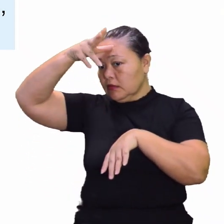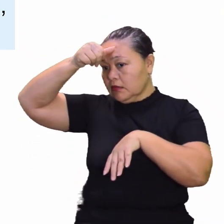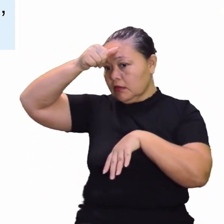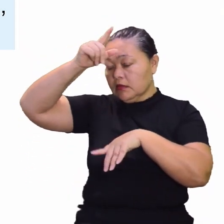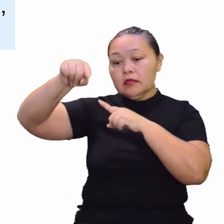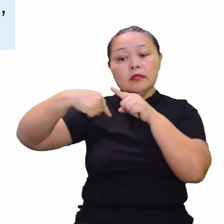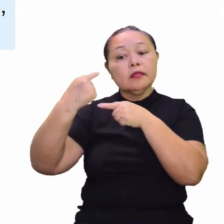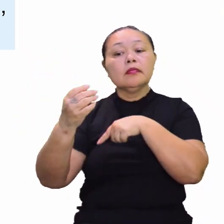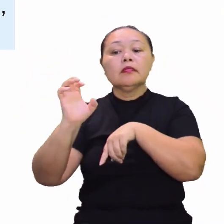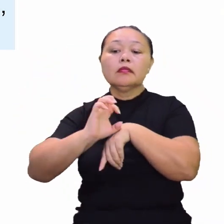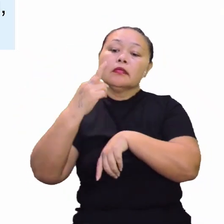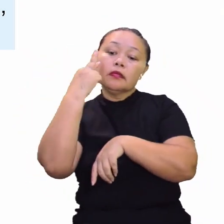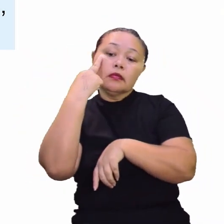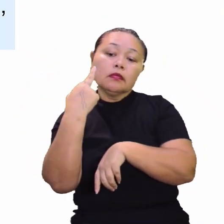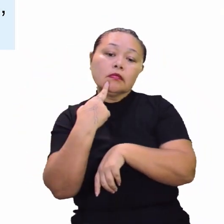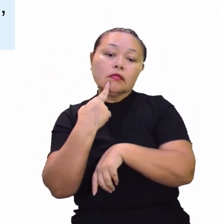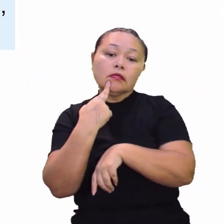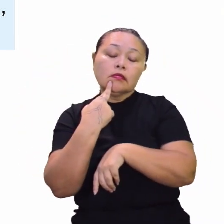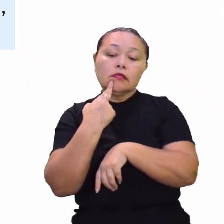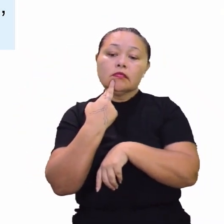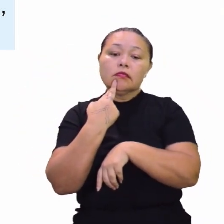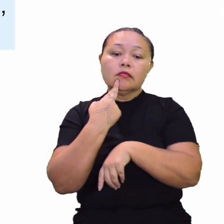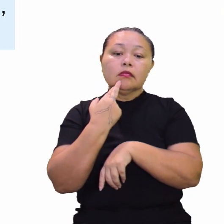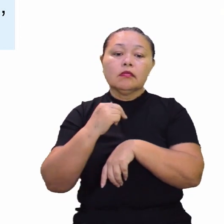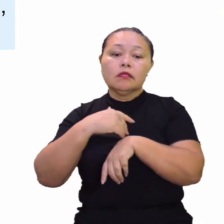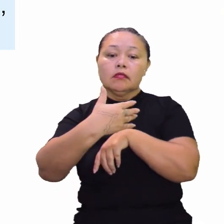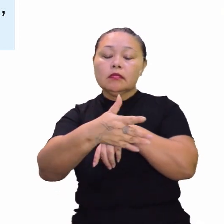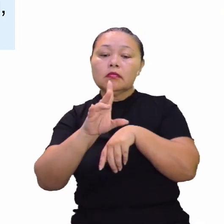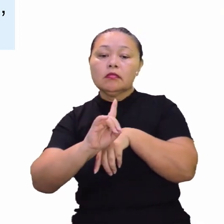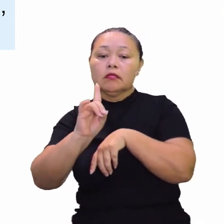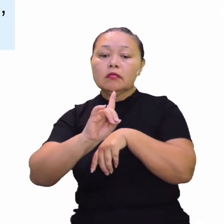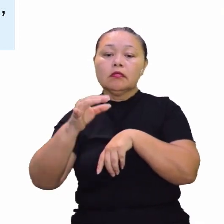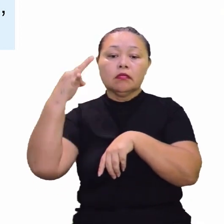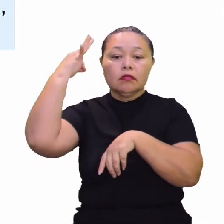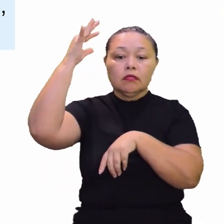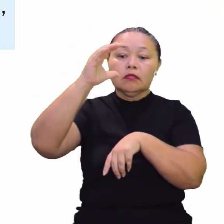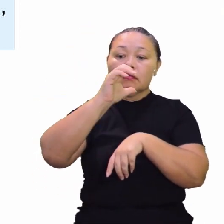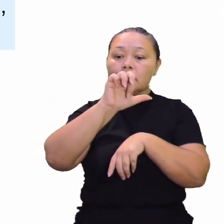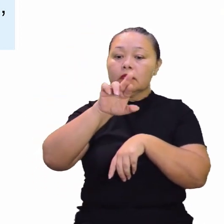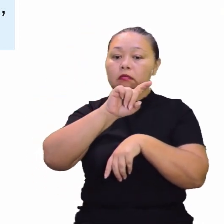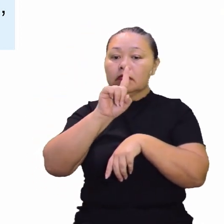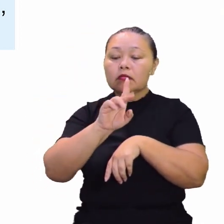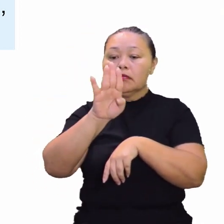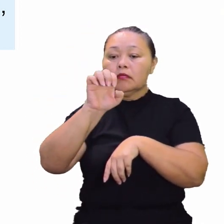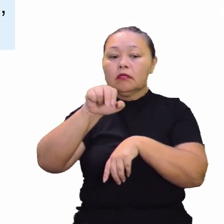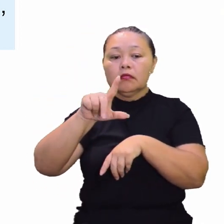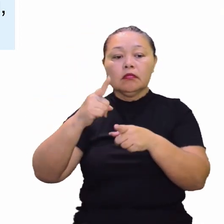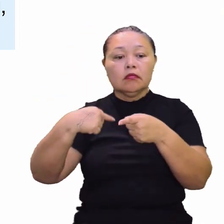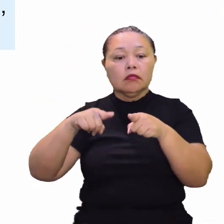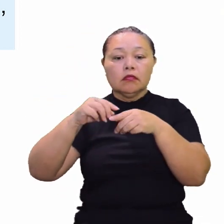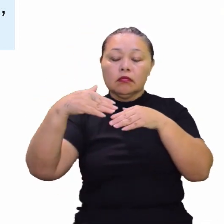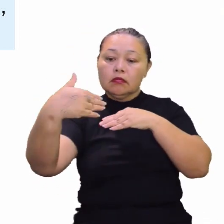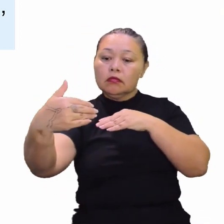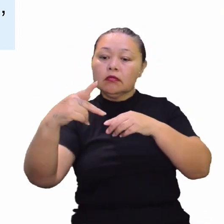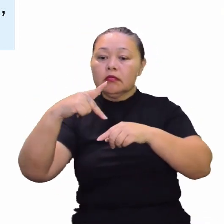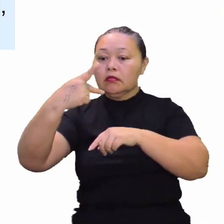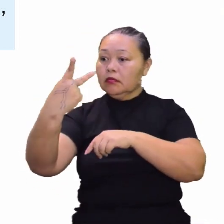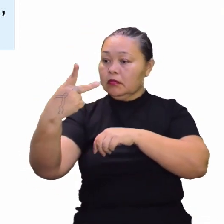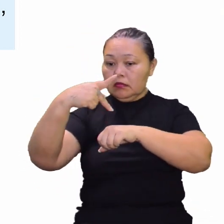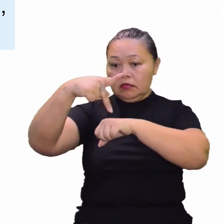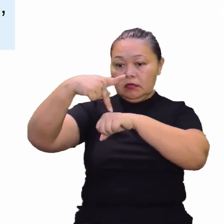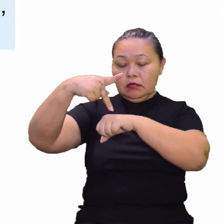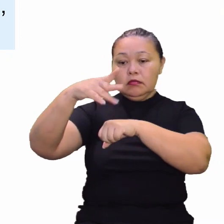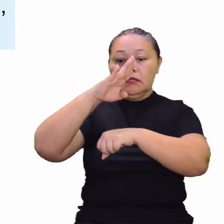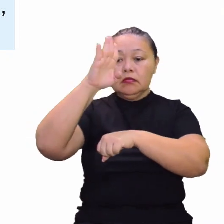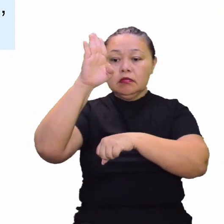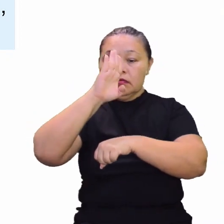Grosso, além de Rondônia, os departamentos bolivianos de Santa Cruz e Beni, servindo de divisa entre os dois países,